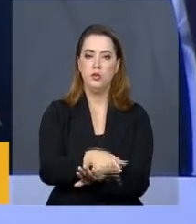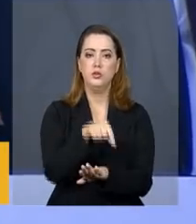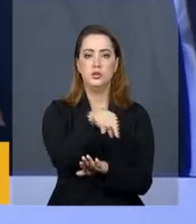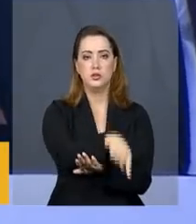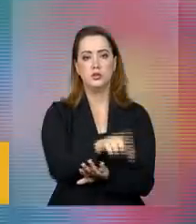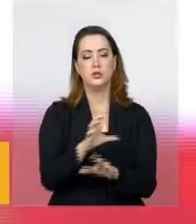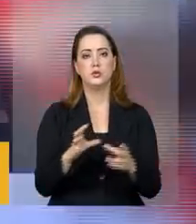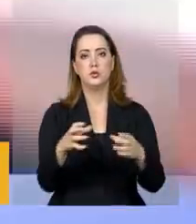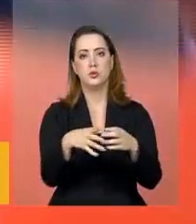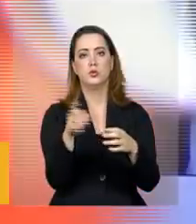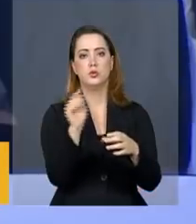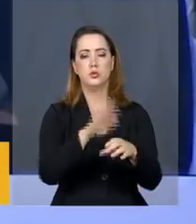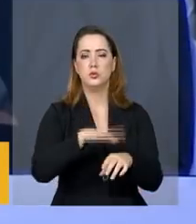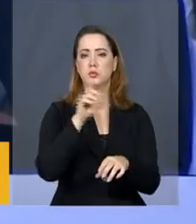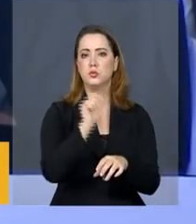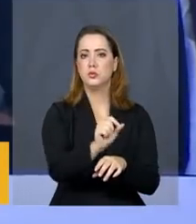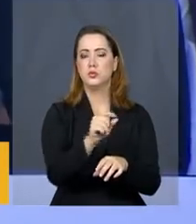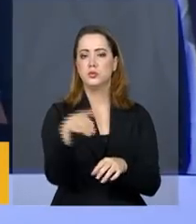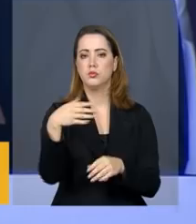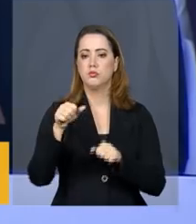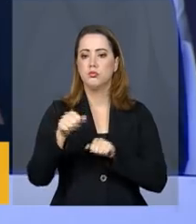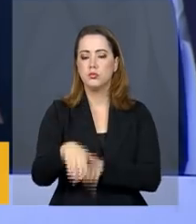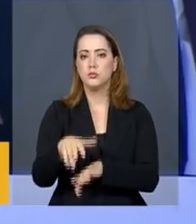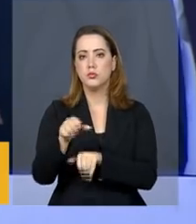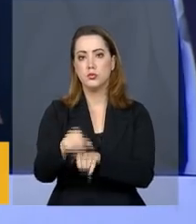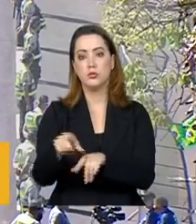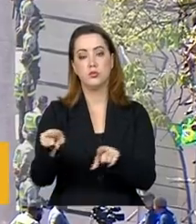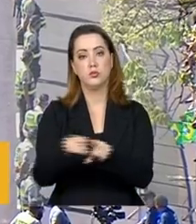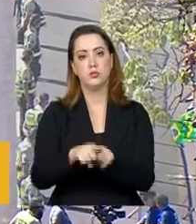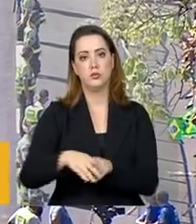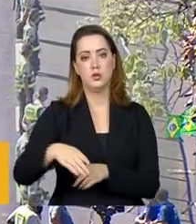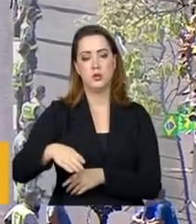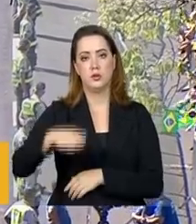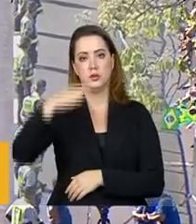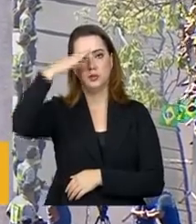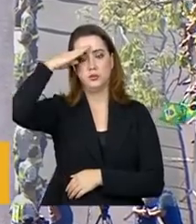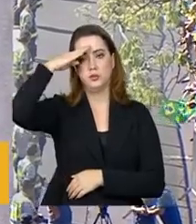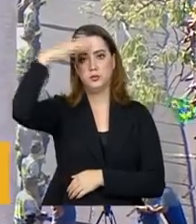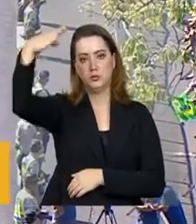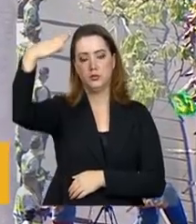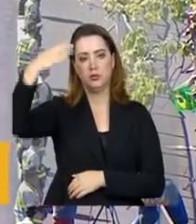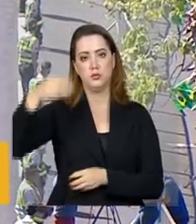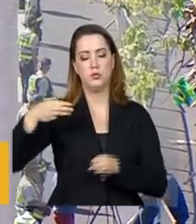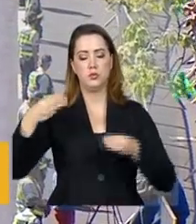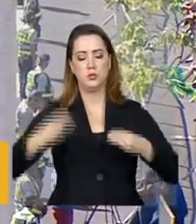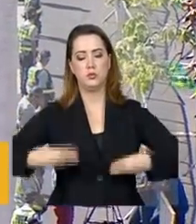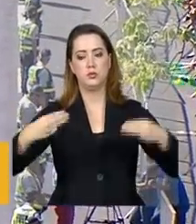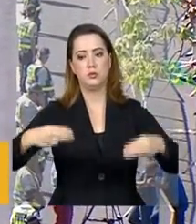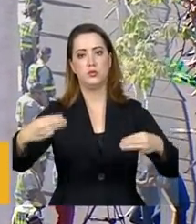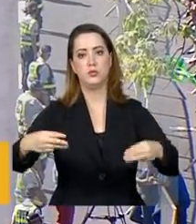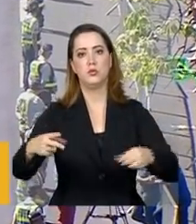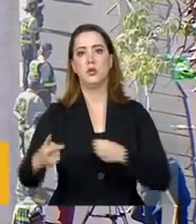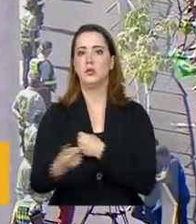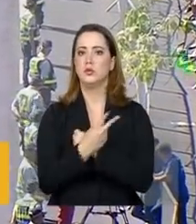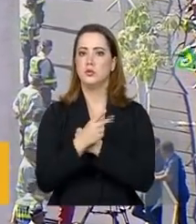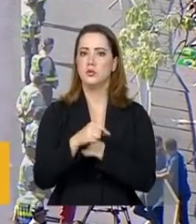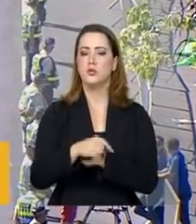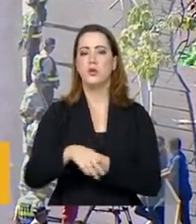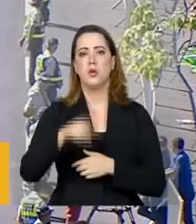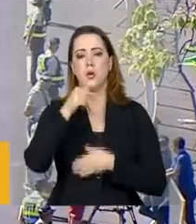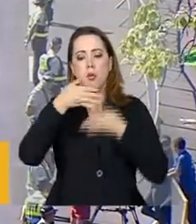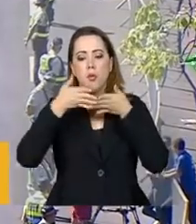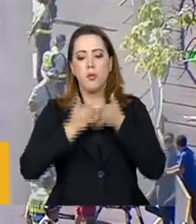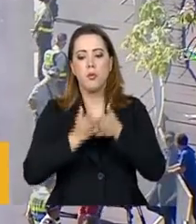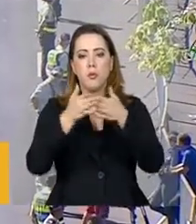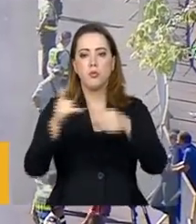desfile, representantes do Estado-Maior Conjunto das Forças Armadas, do Ministério da Defesa, da Marinha, do Exército e